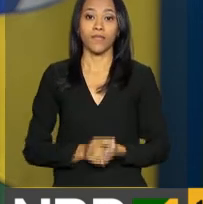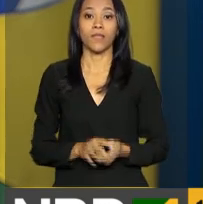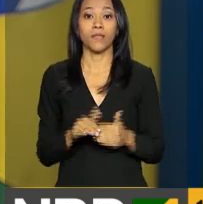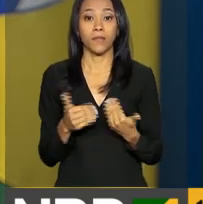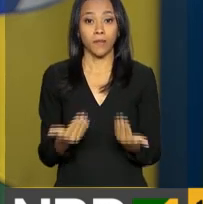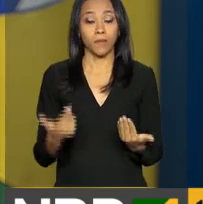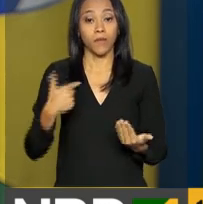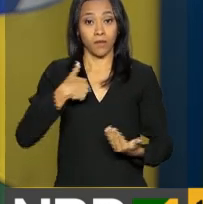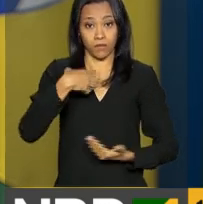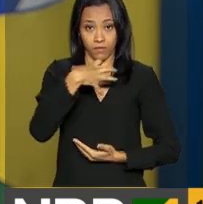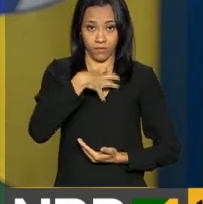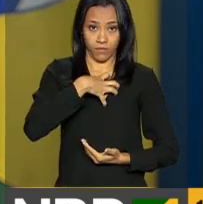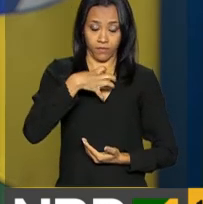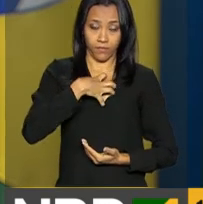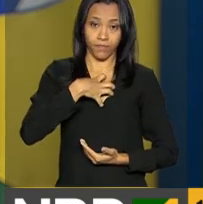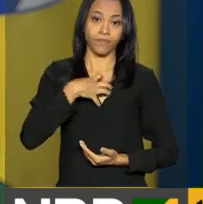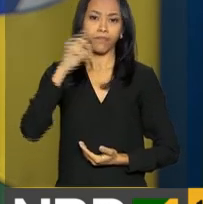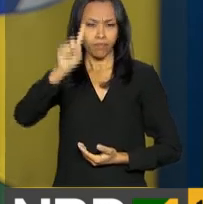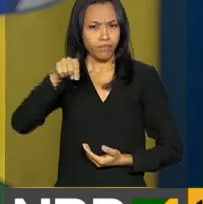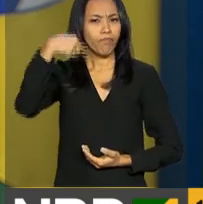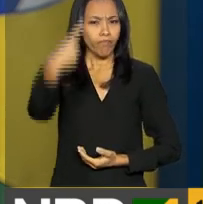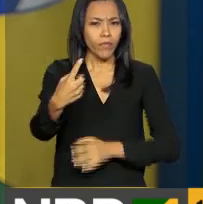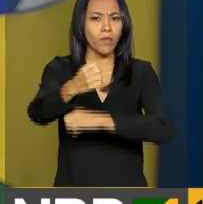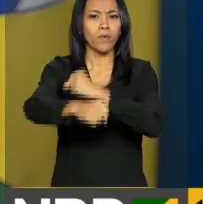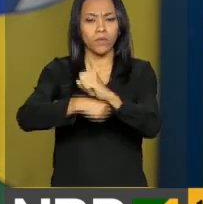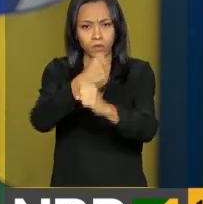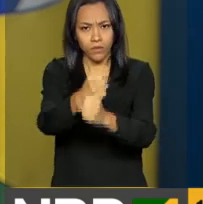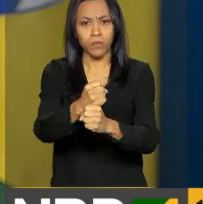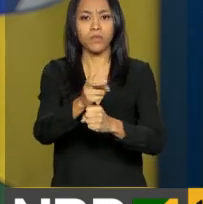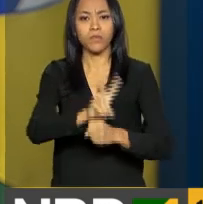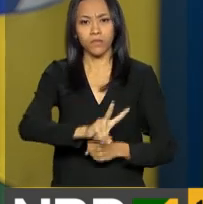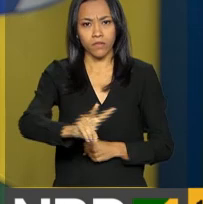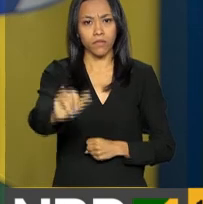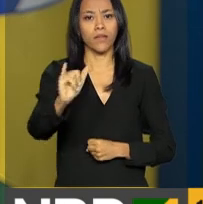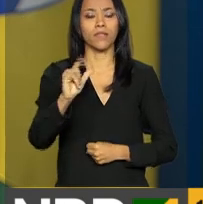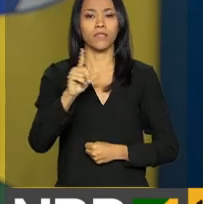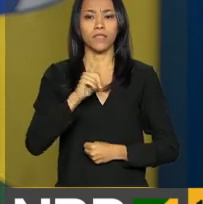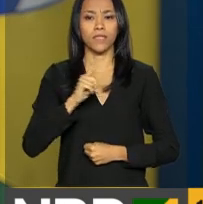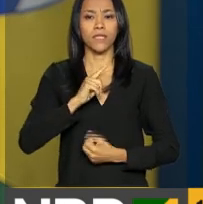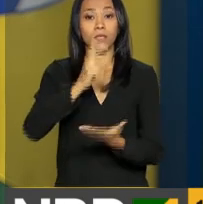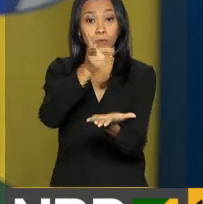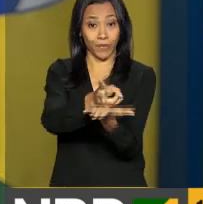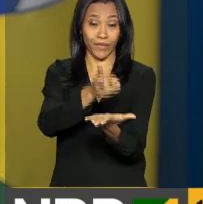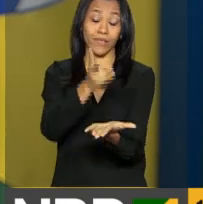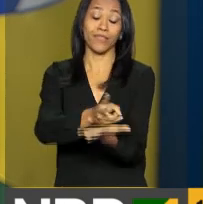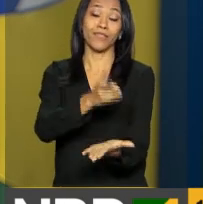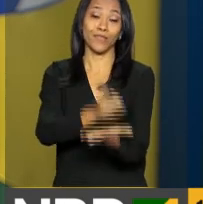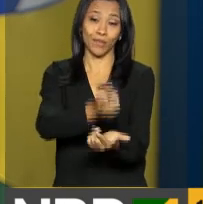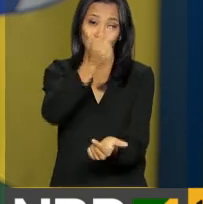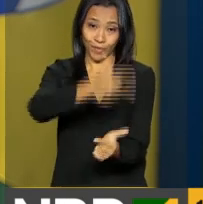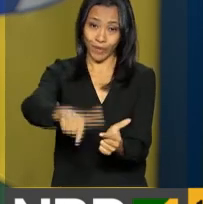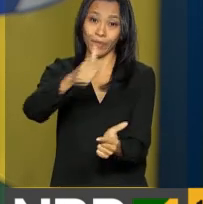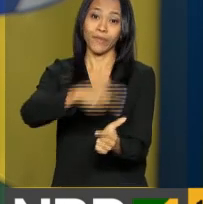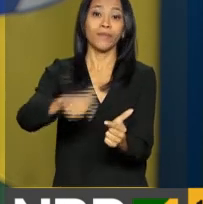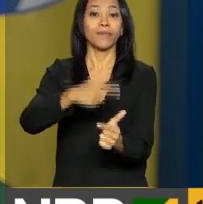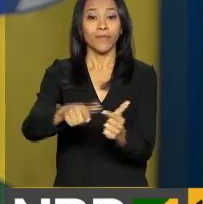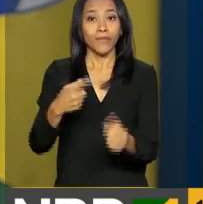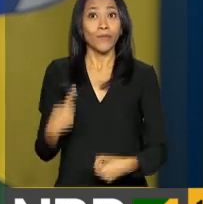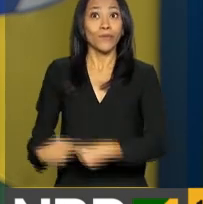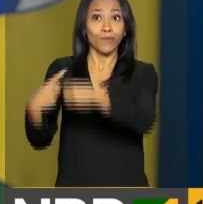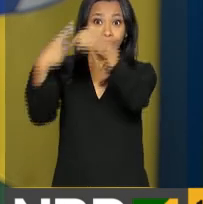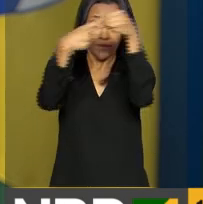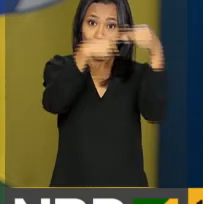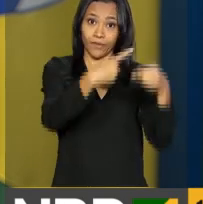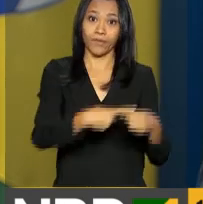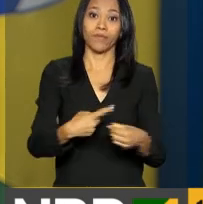eu sinto que no ano que vem haverá o mesmo problema com os municípios brasileiros, até